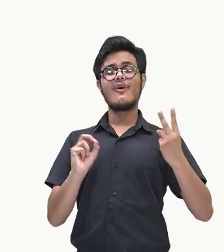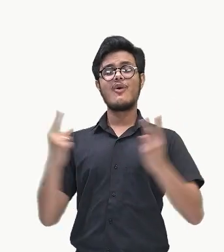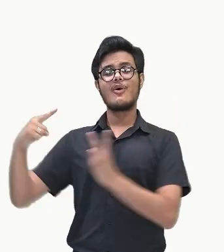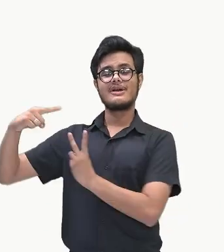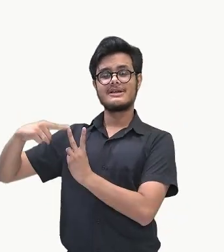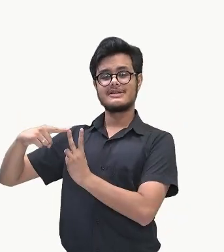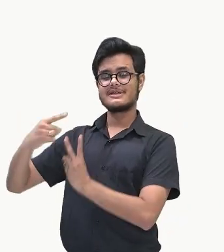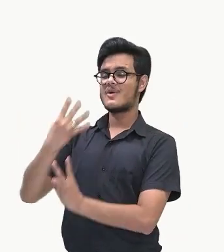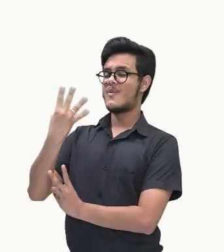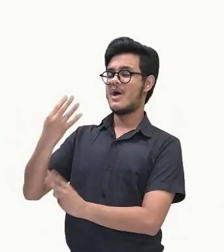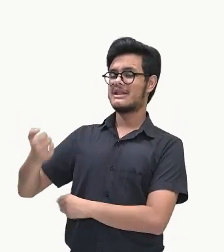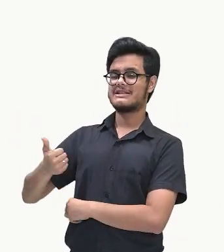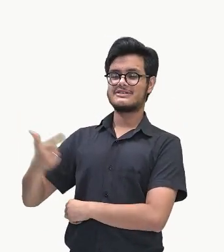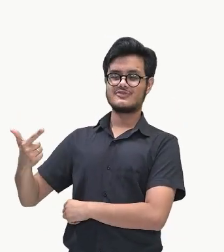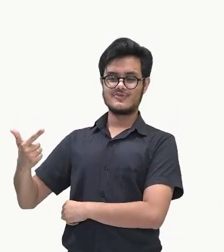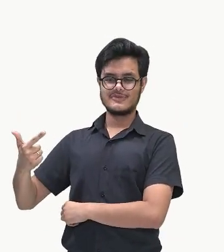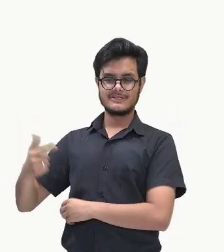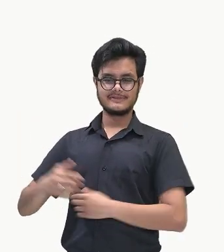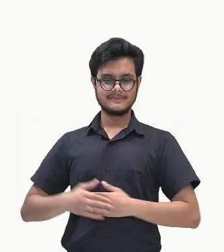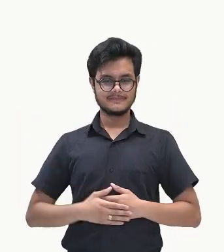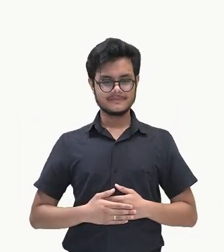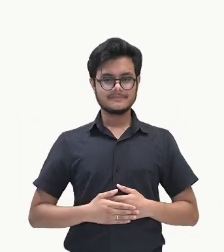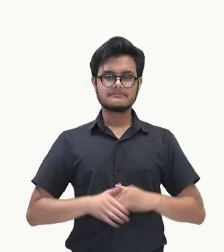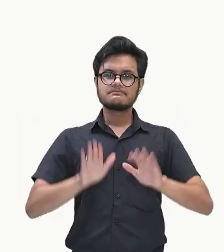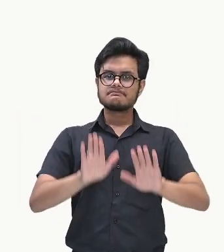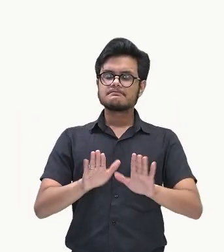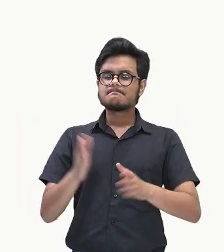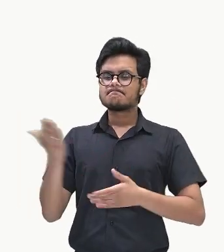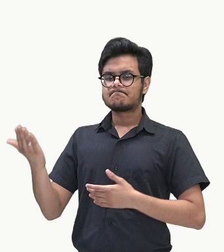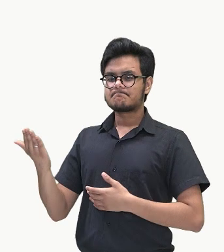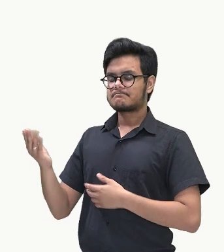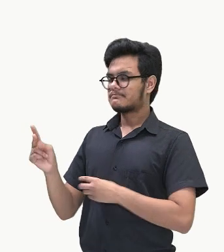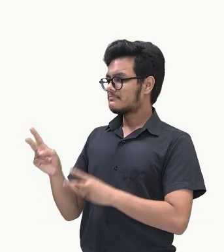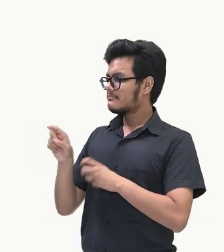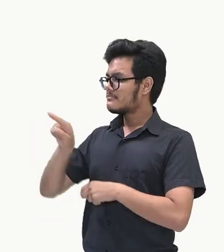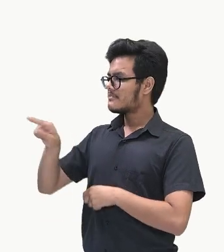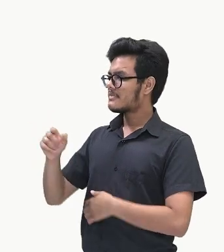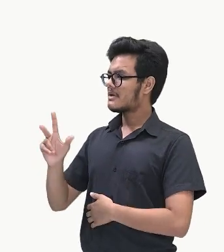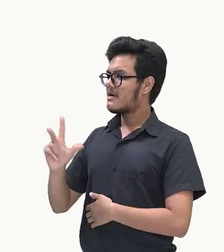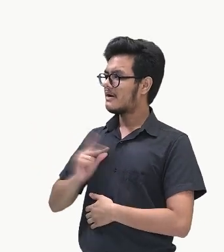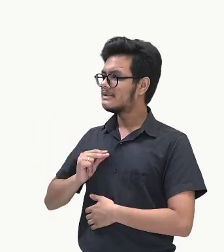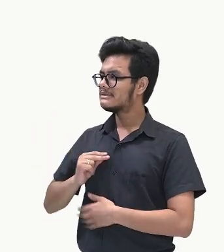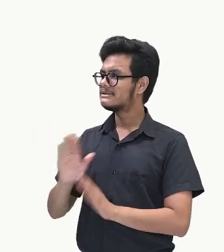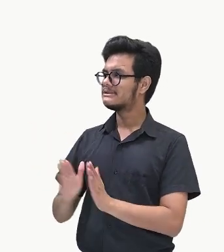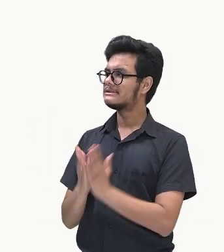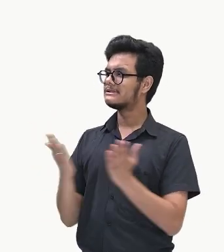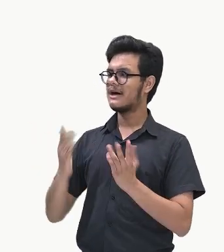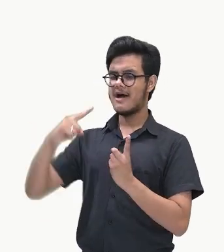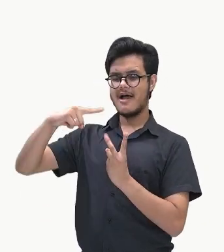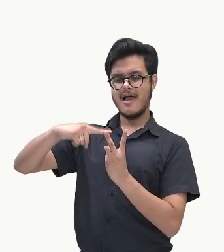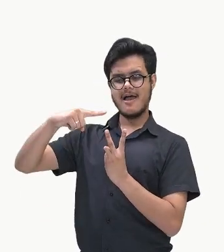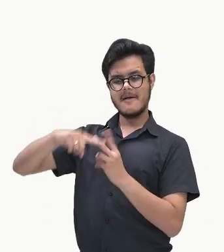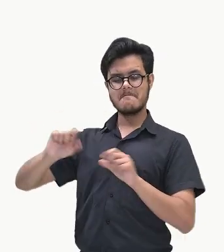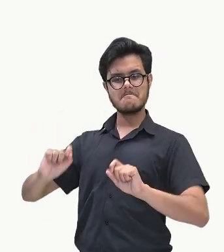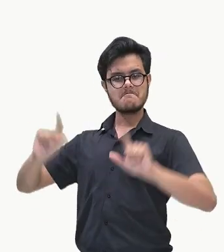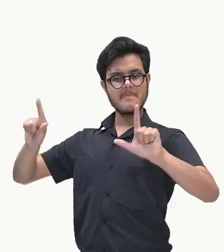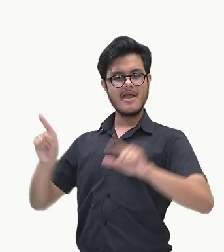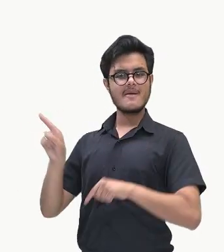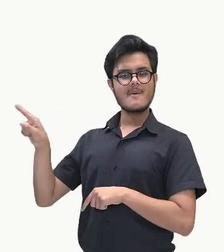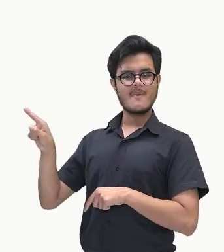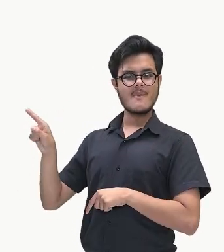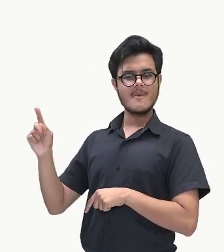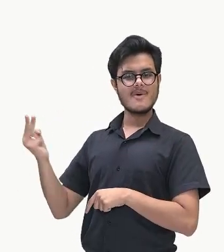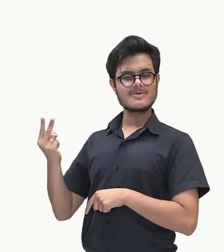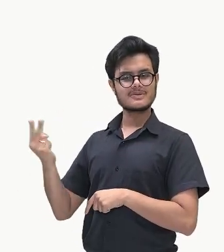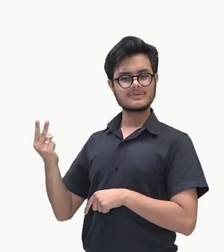de 12? E agora, pessoal, qual será a raiz que é maior?